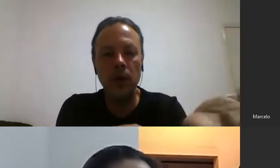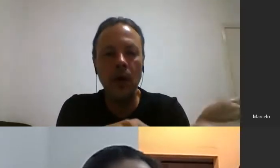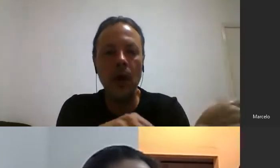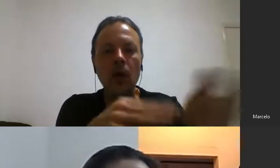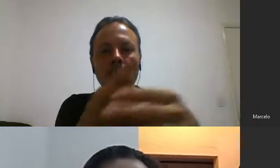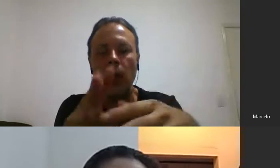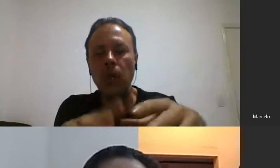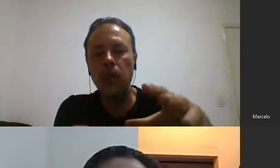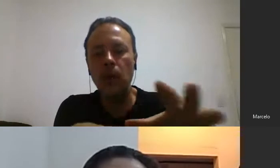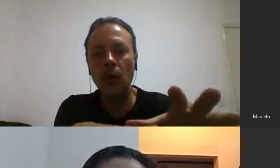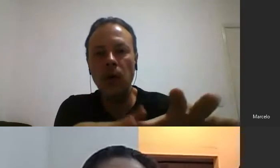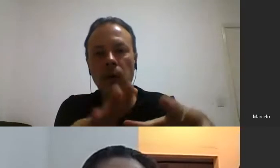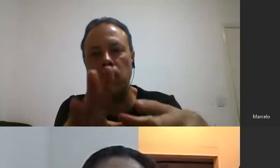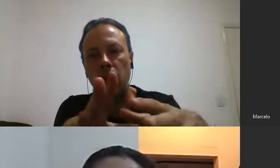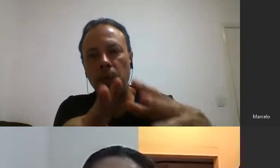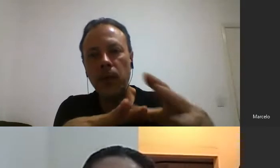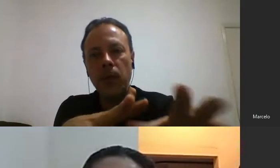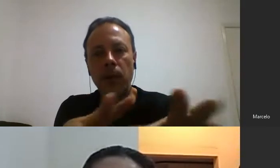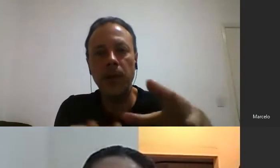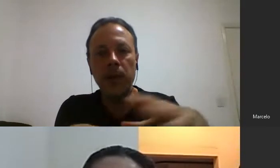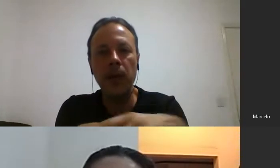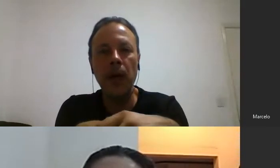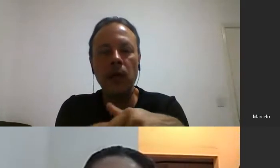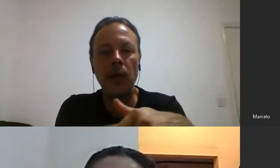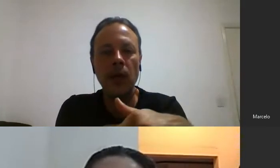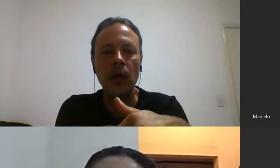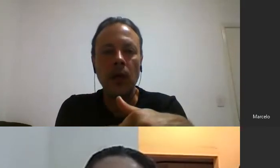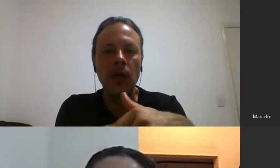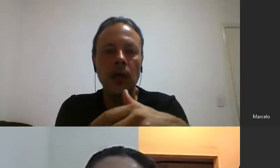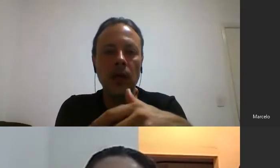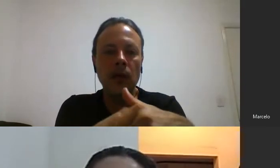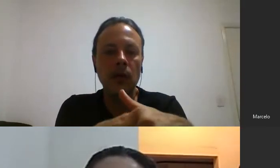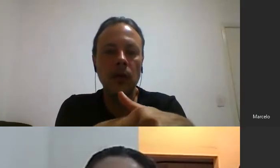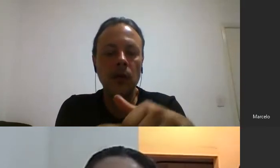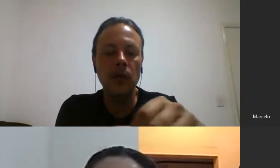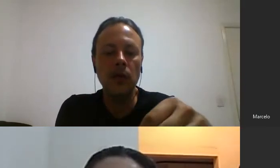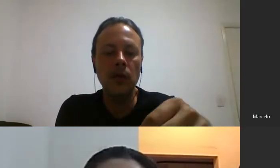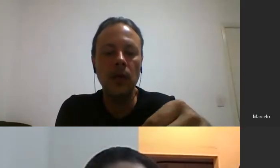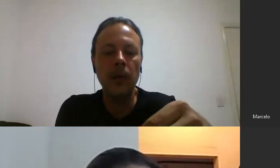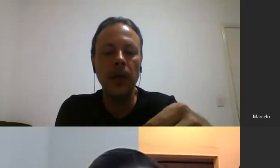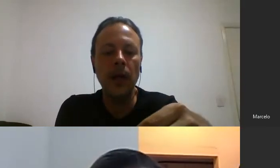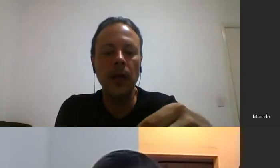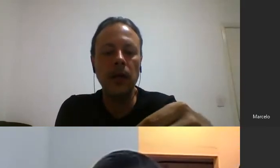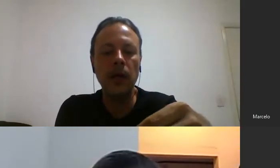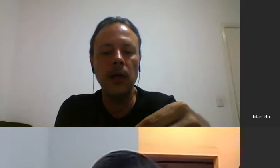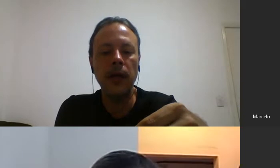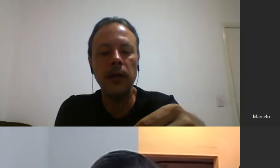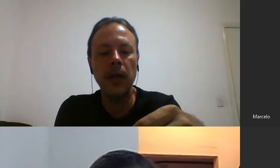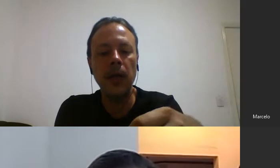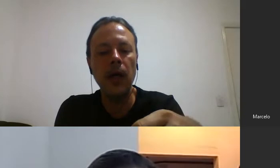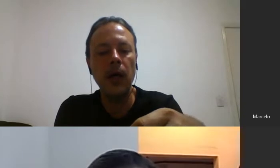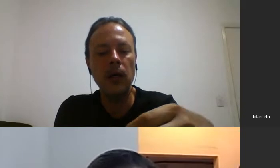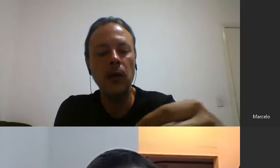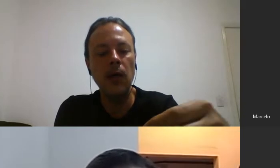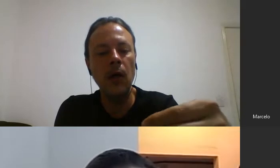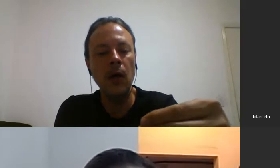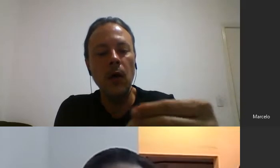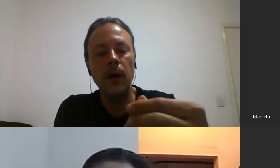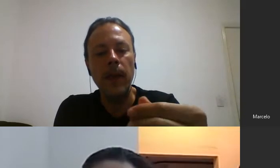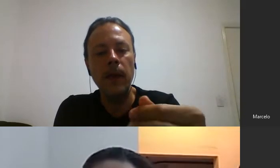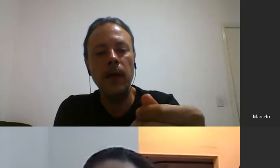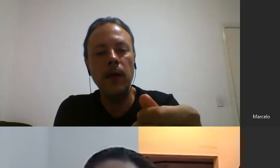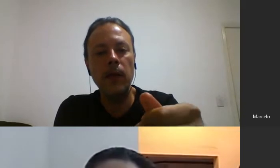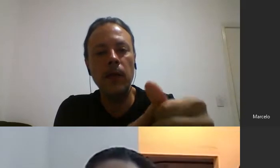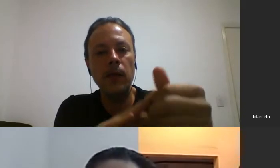modelo conceitual, indo para o lógico, que é um pouco mais perto aí da prática, de mercado e